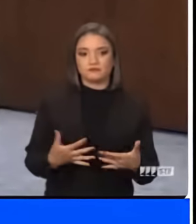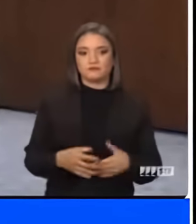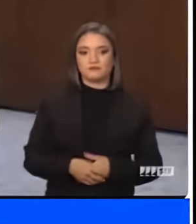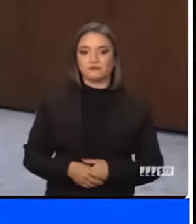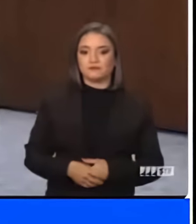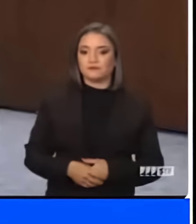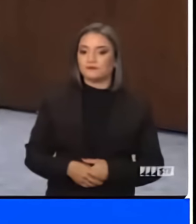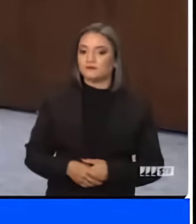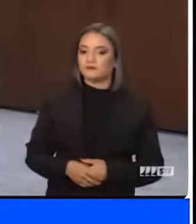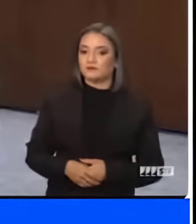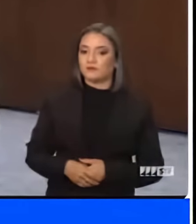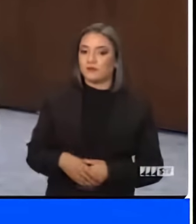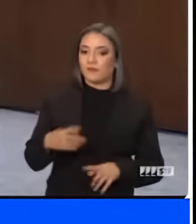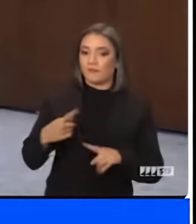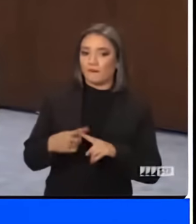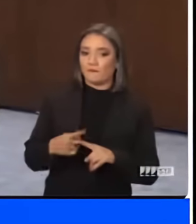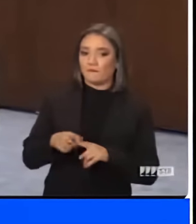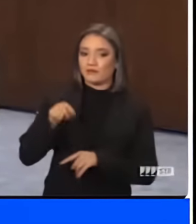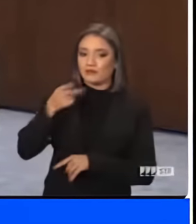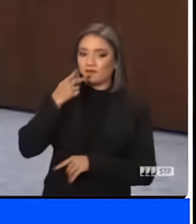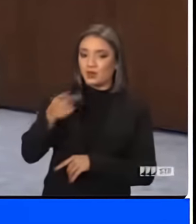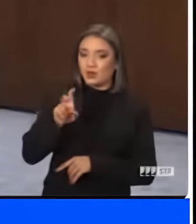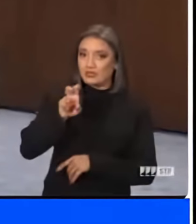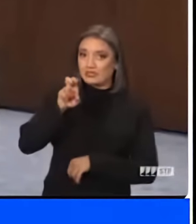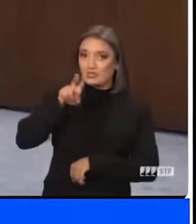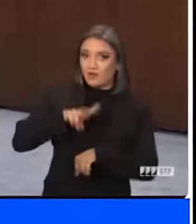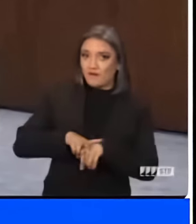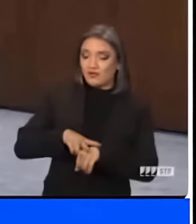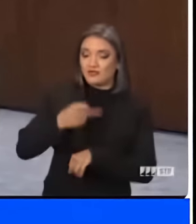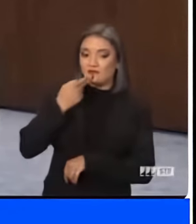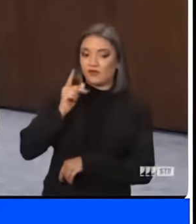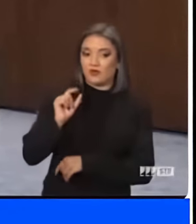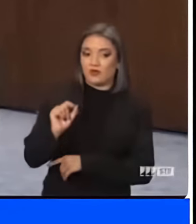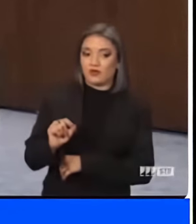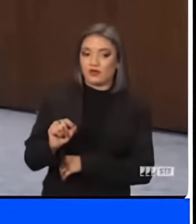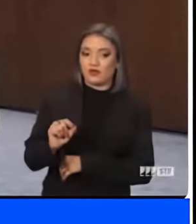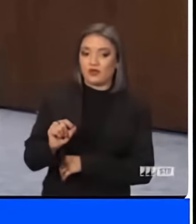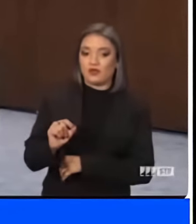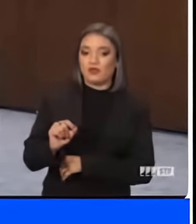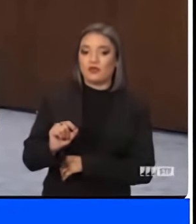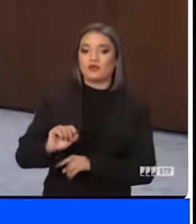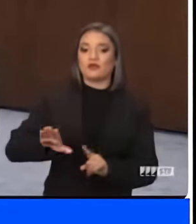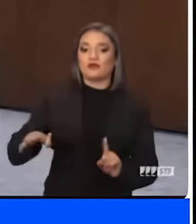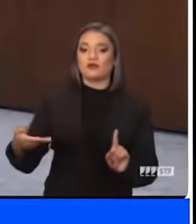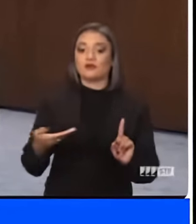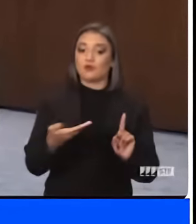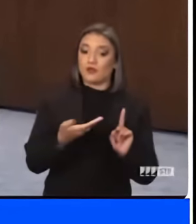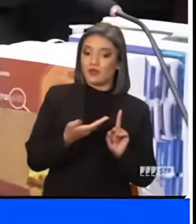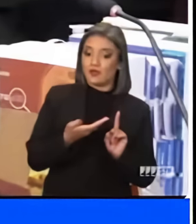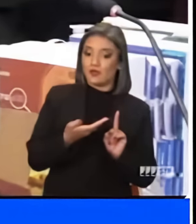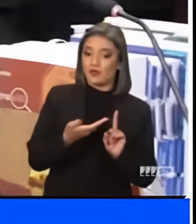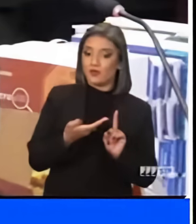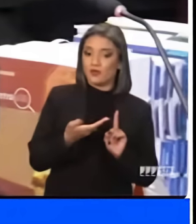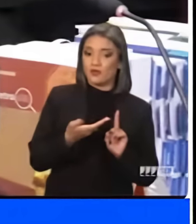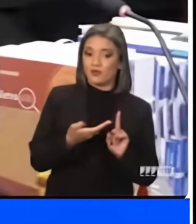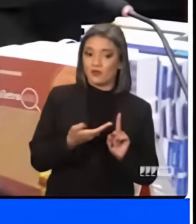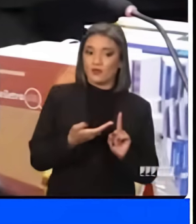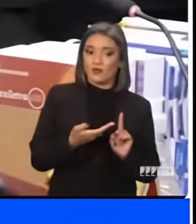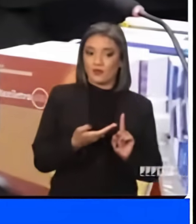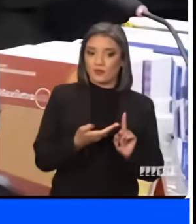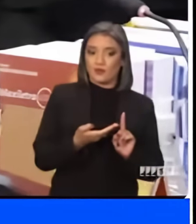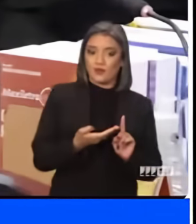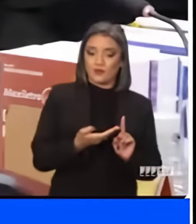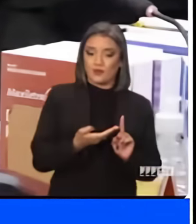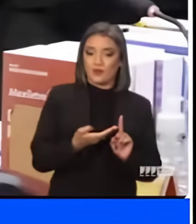Vossa Senhoria, eu copiei aqui 5 vezes, diz que o réu, neste caso, o cliente de